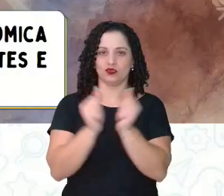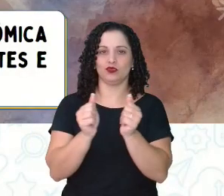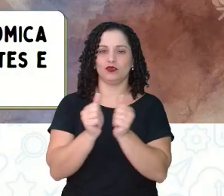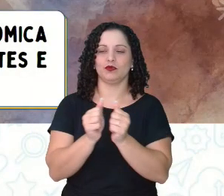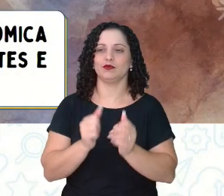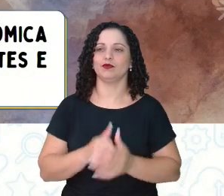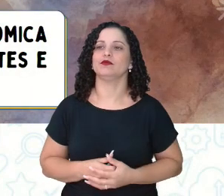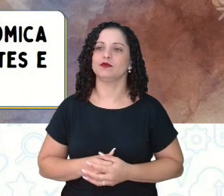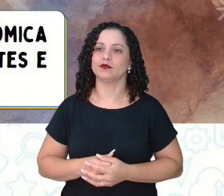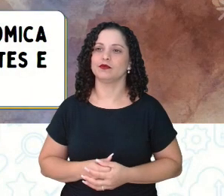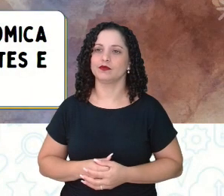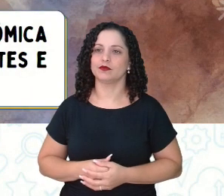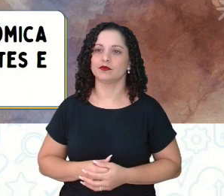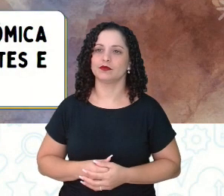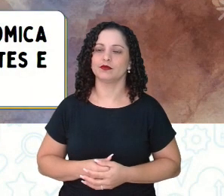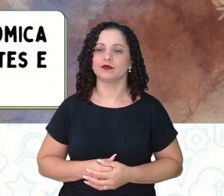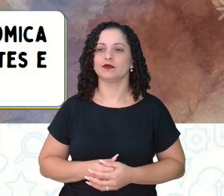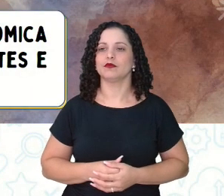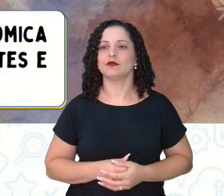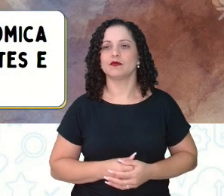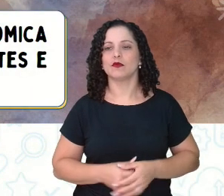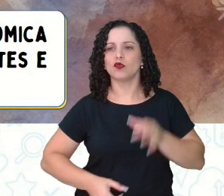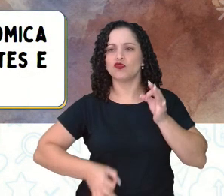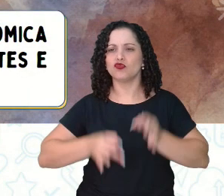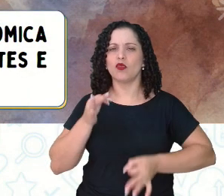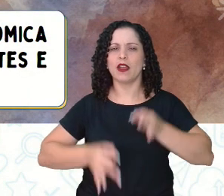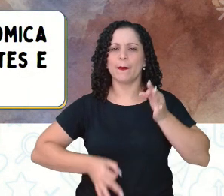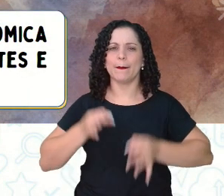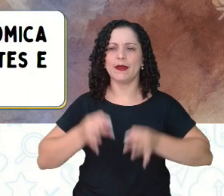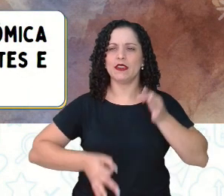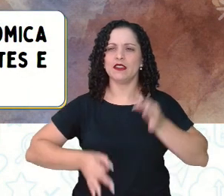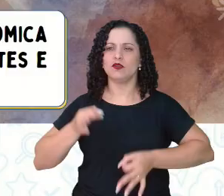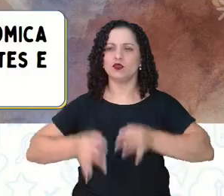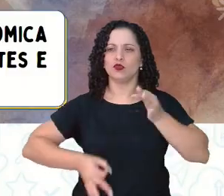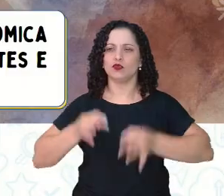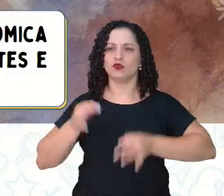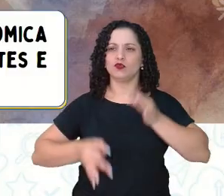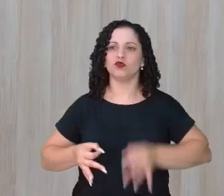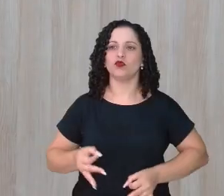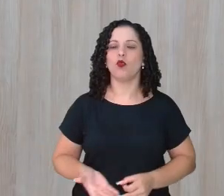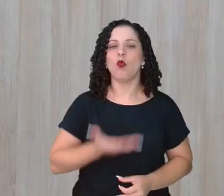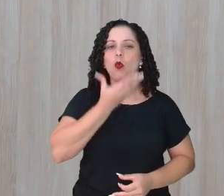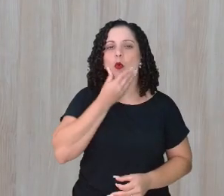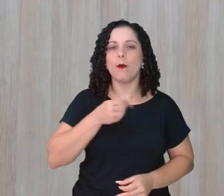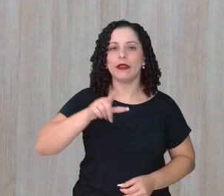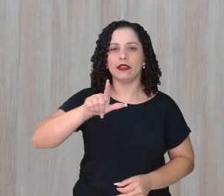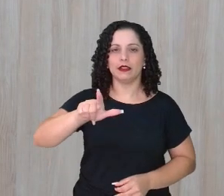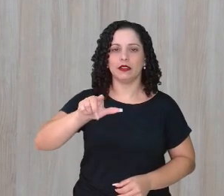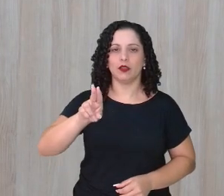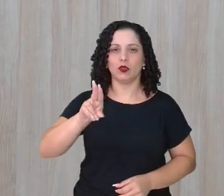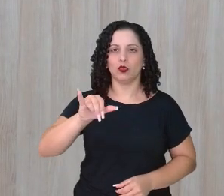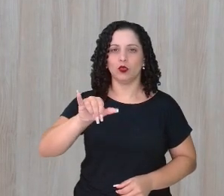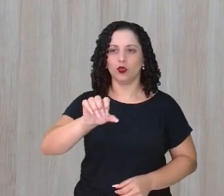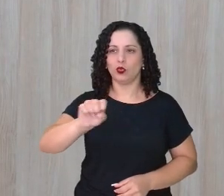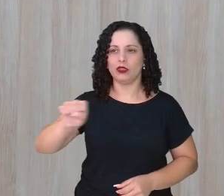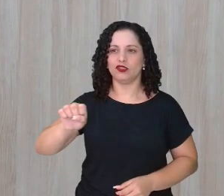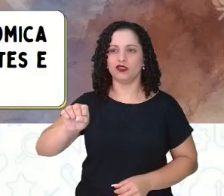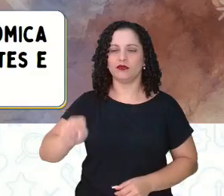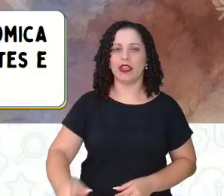julgamento e condenação de Luís XVI à guilhotina, né? Foi nesse período aí da República. E